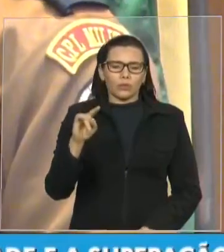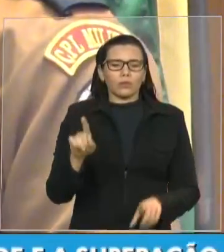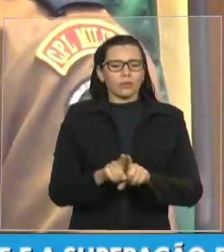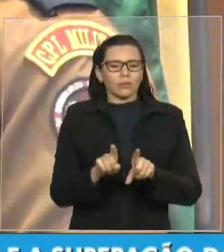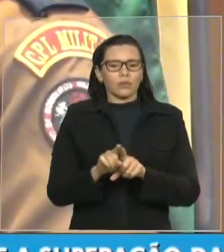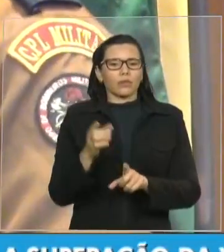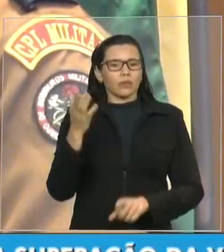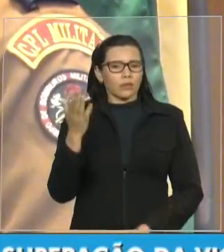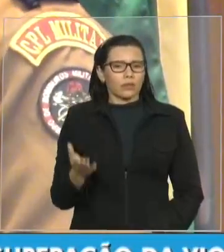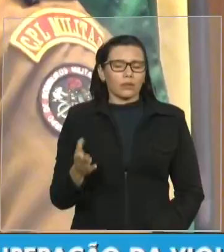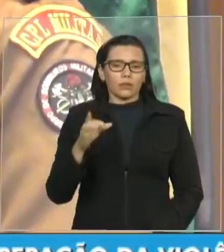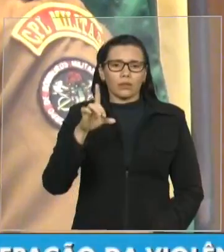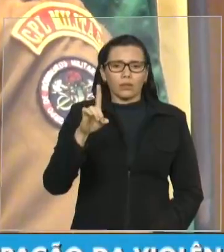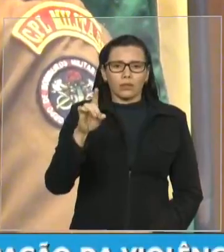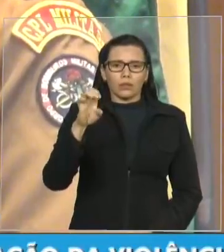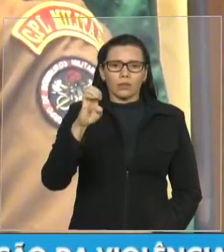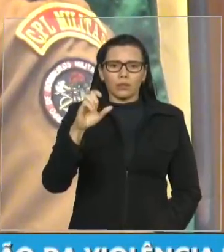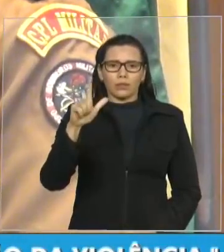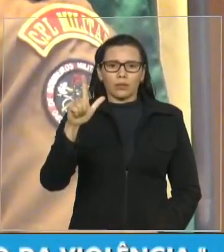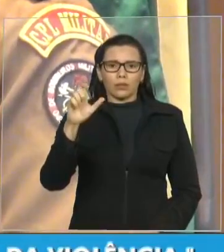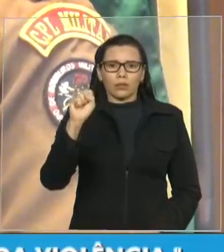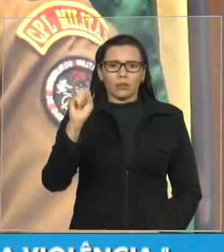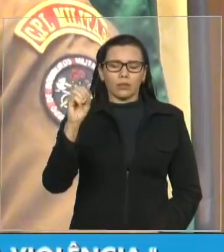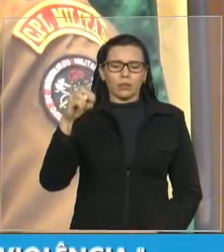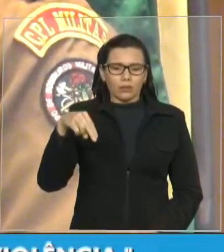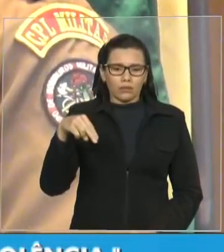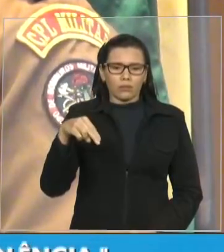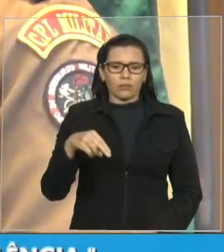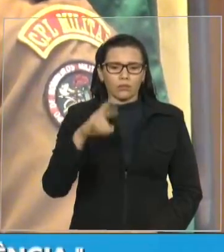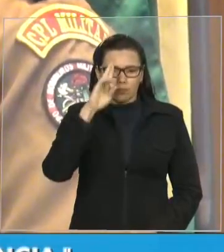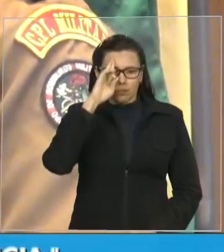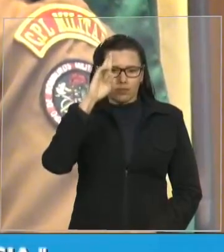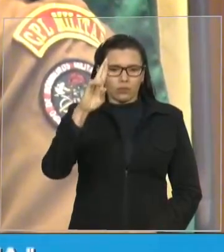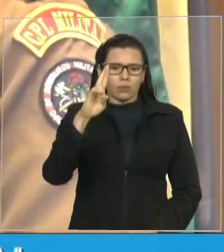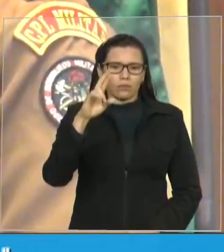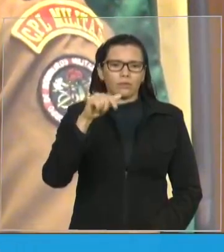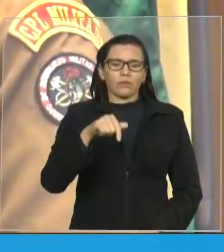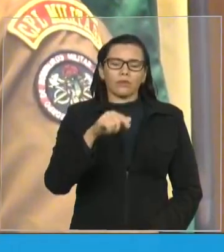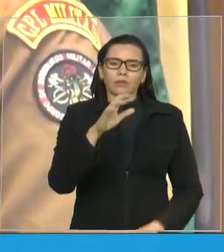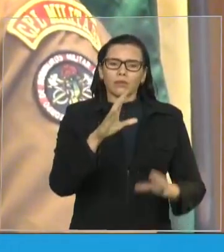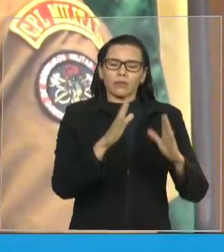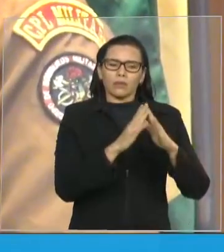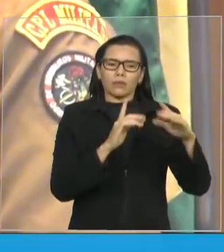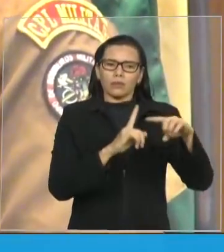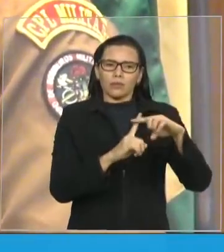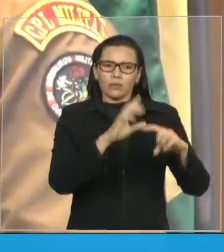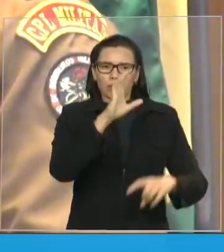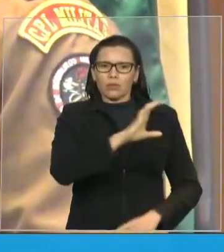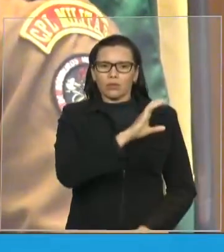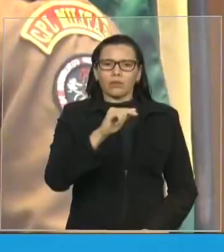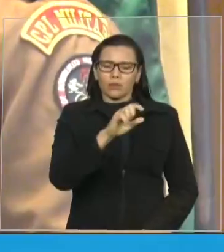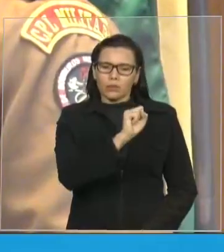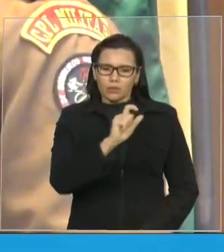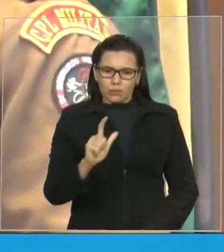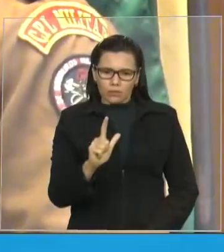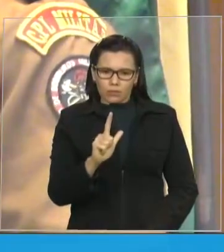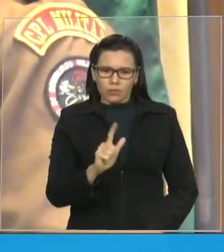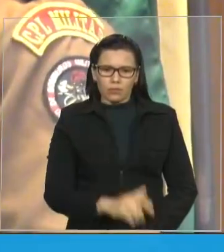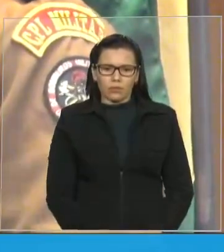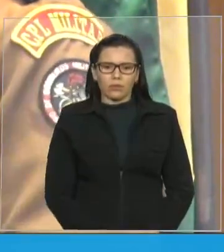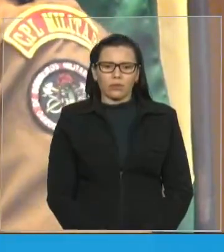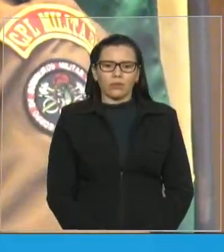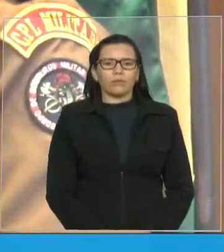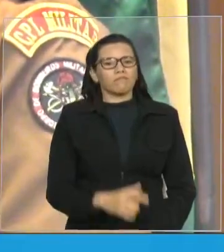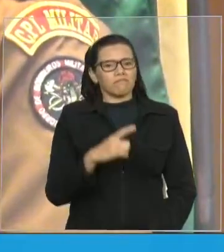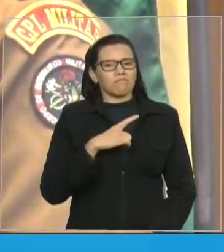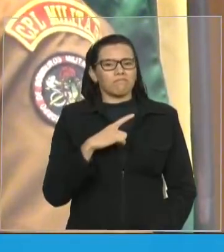Jesus, que coordena na Arquidiocese de São Luís as campanhas, as 5 campanhas obrigatórias da nossa